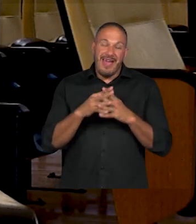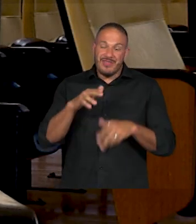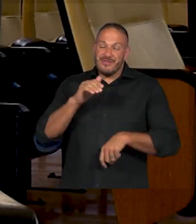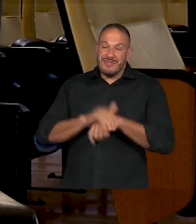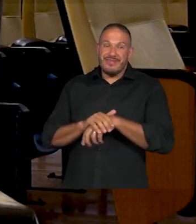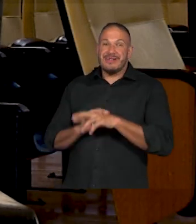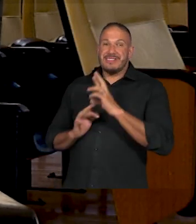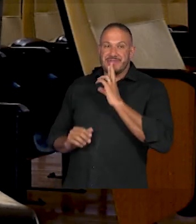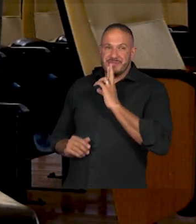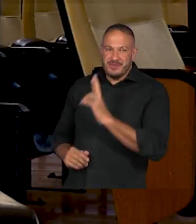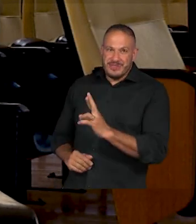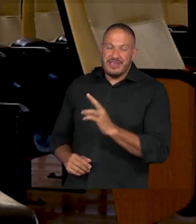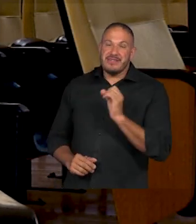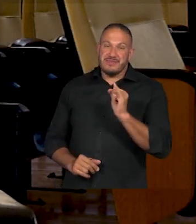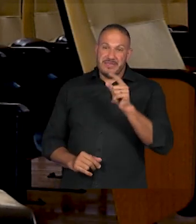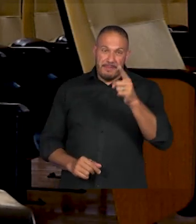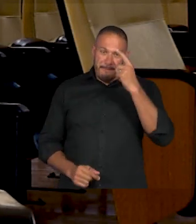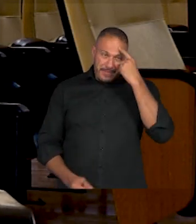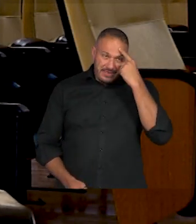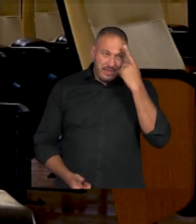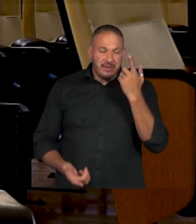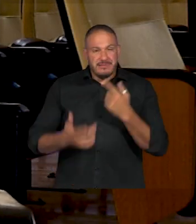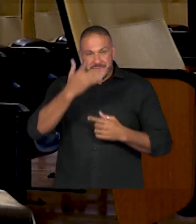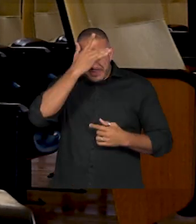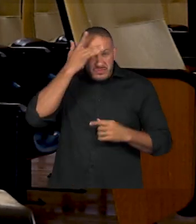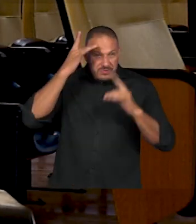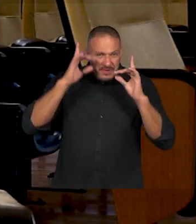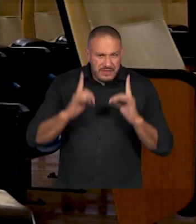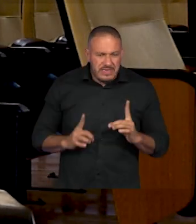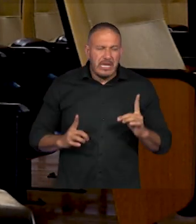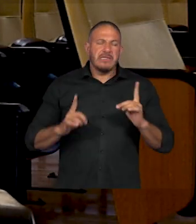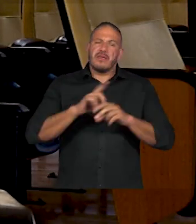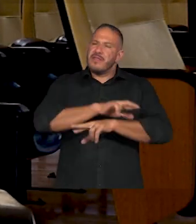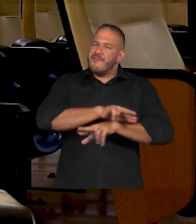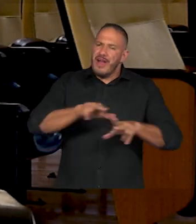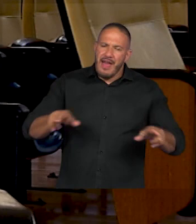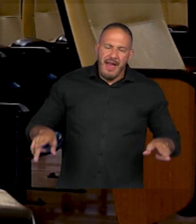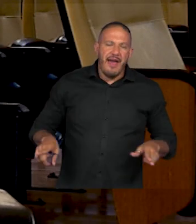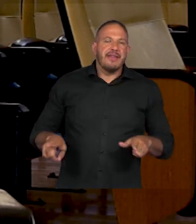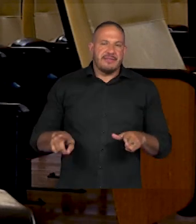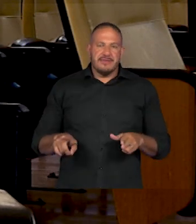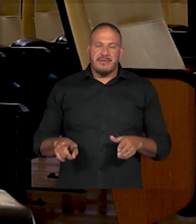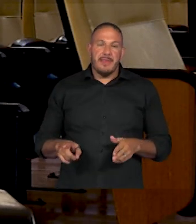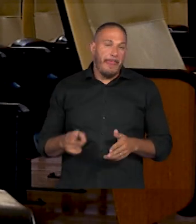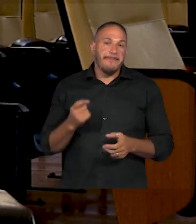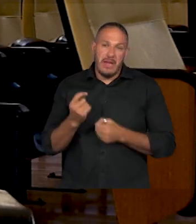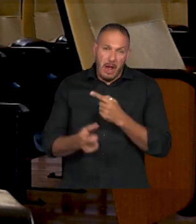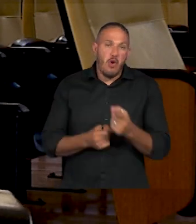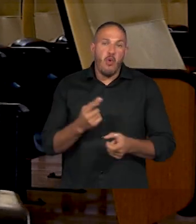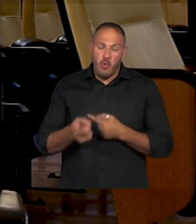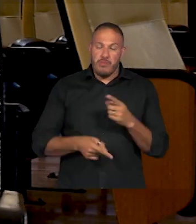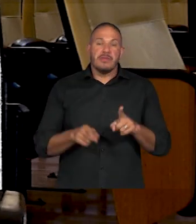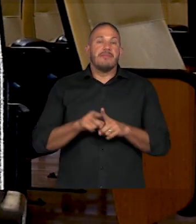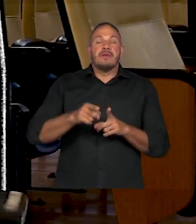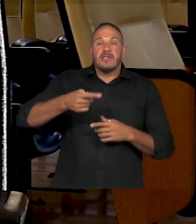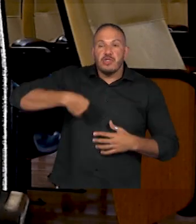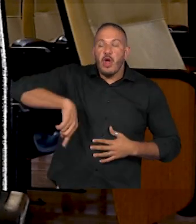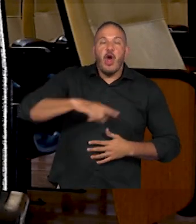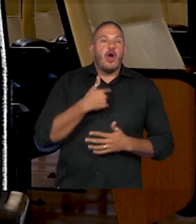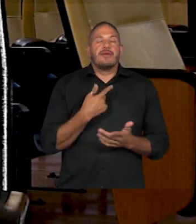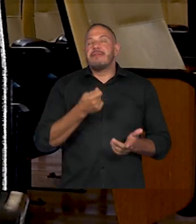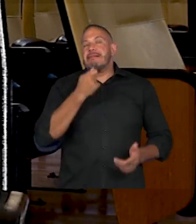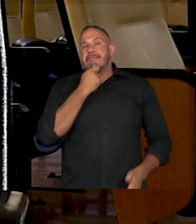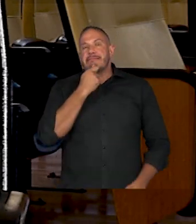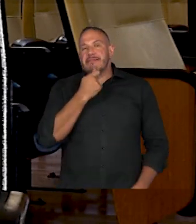responder, né? Porque se você for pensar na deficiência, são várias, múltiplas, e algumas até que nós não conhecemos,